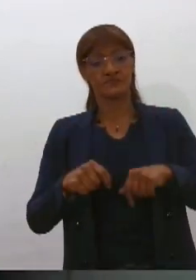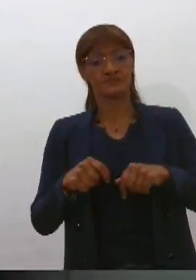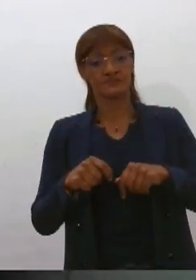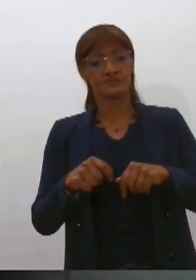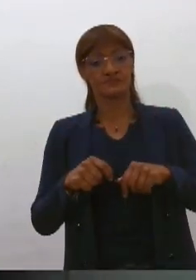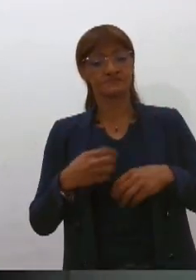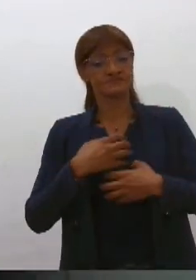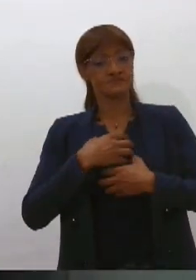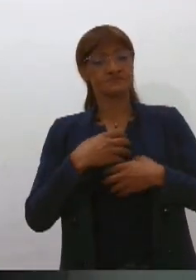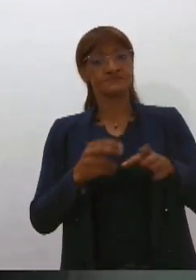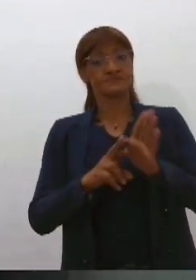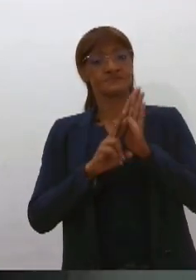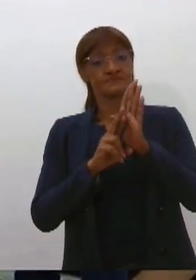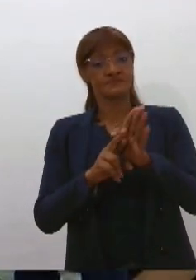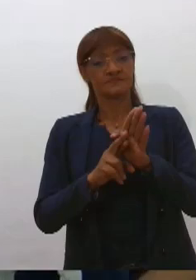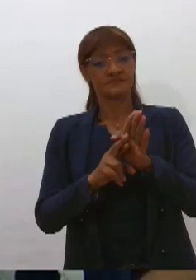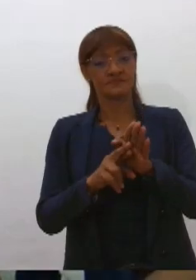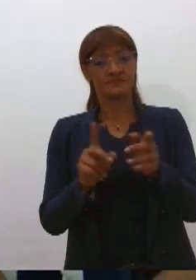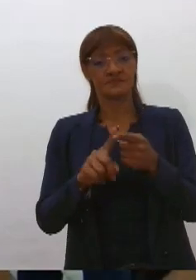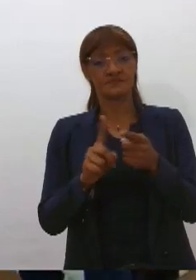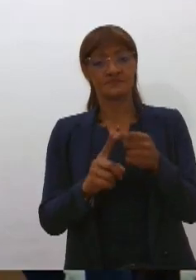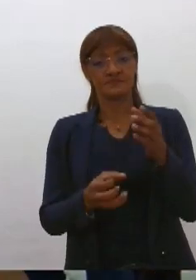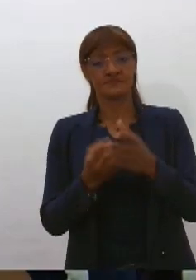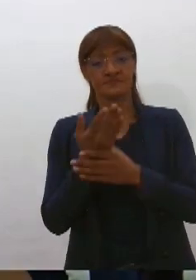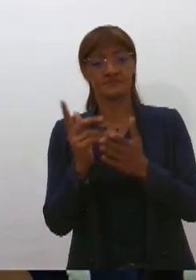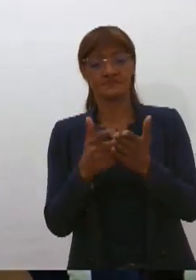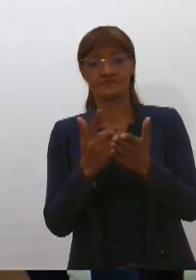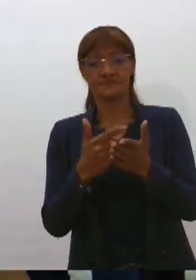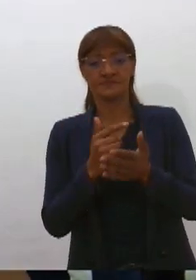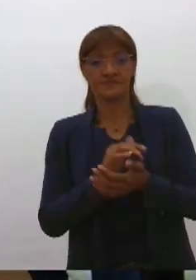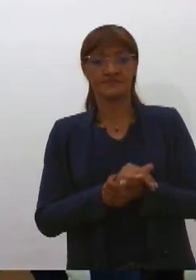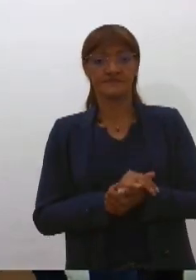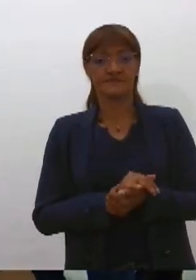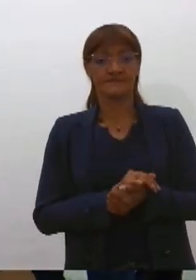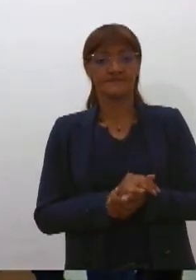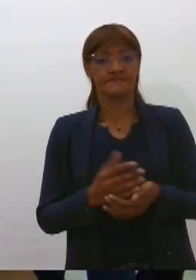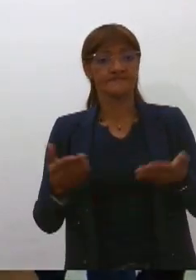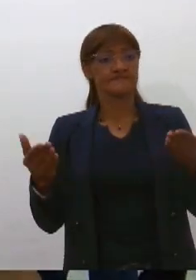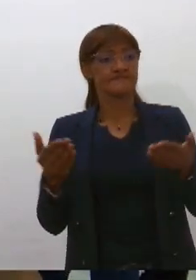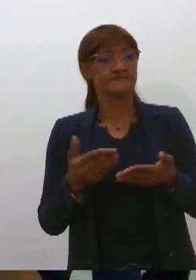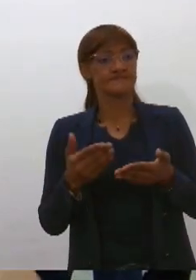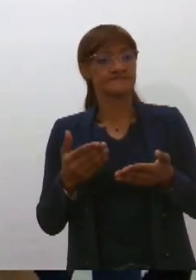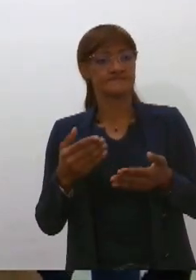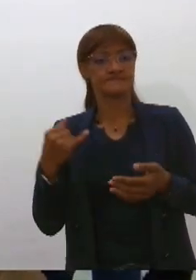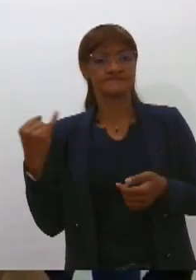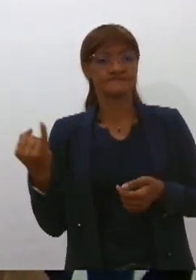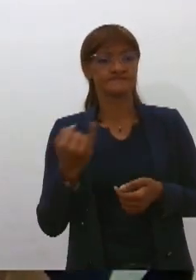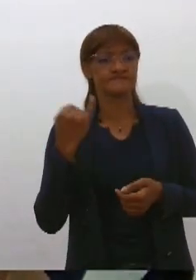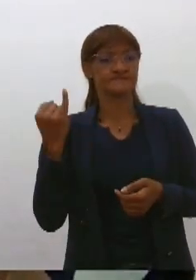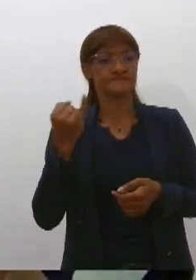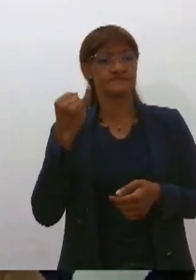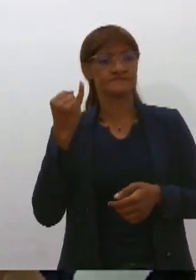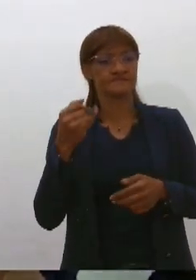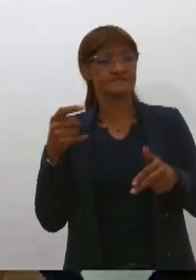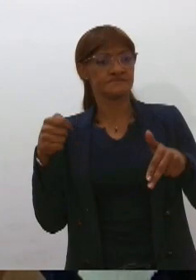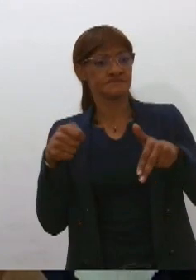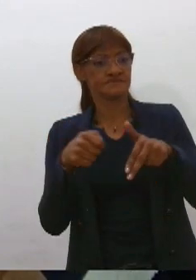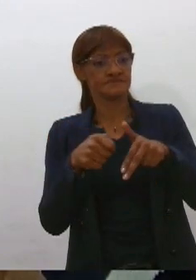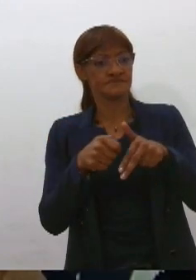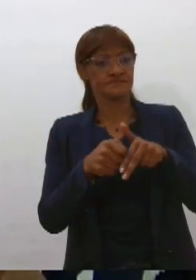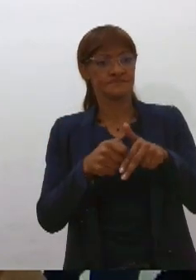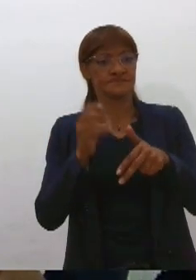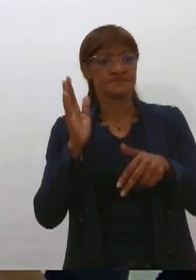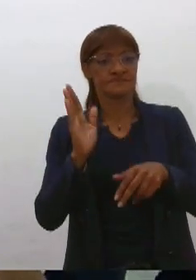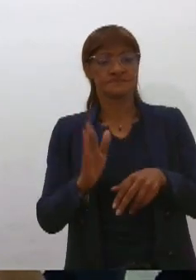o Dr. Edson lança essa obra. O Dr. Edson Ulisses é um dos grandes nomes do nosso judiciário, um desembargador que tem uma história comprovada e respeitada por